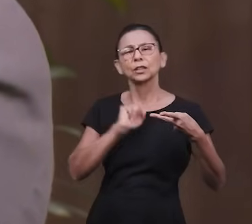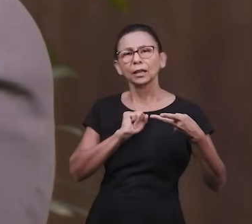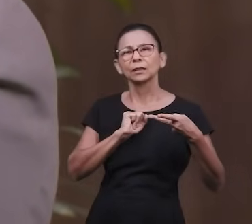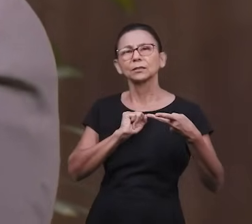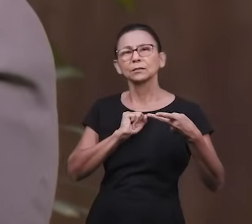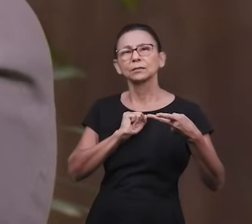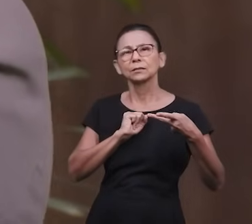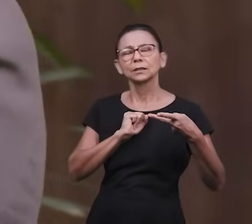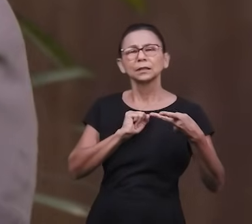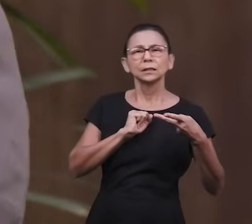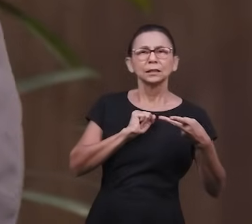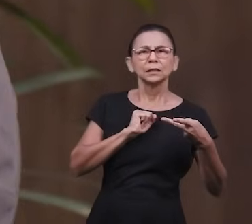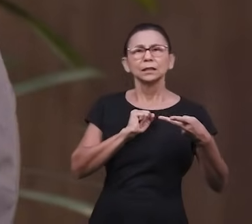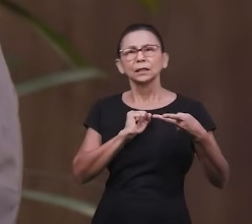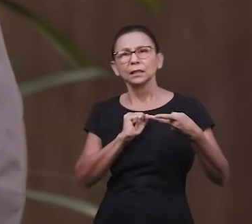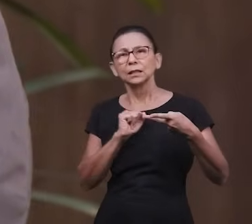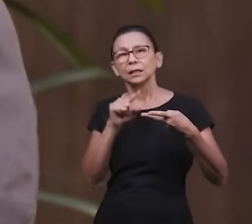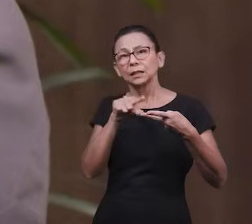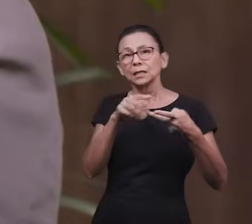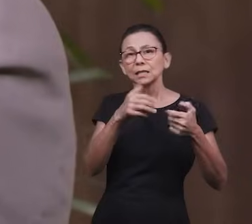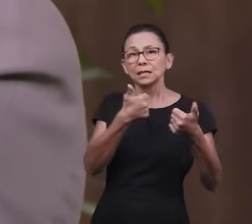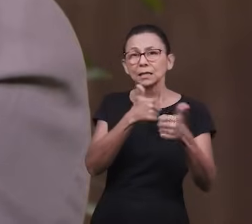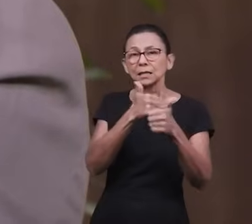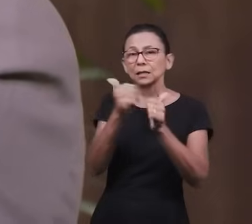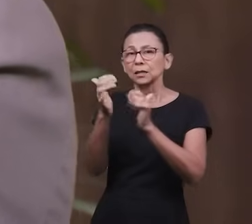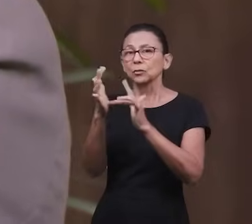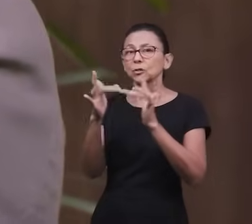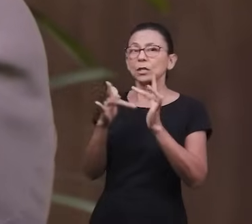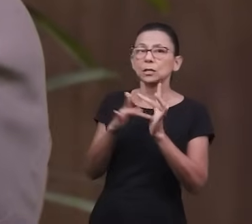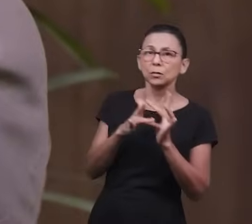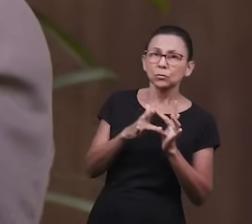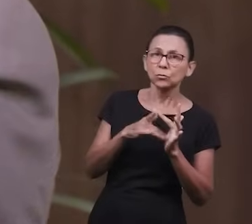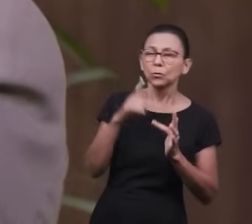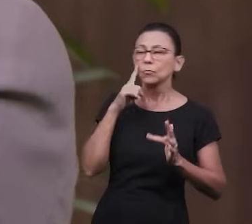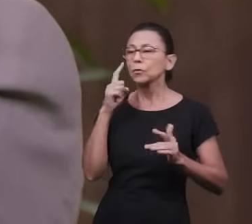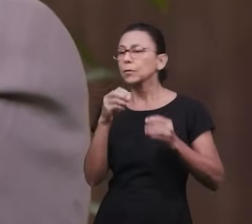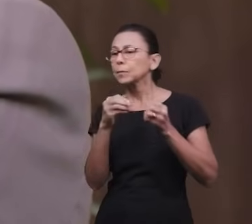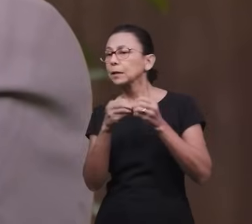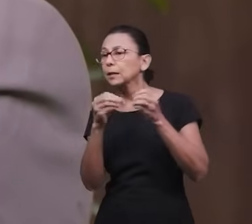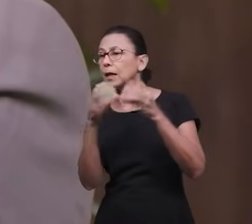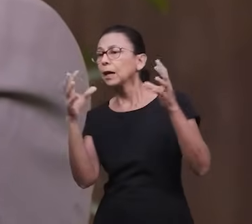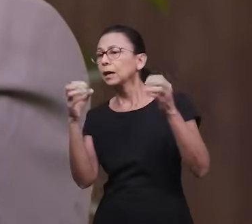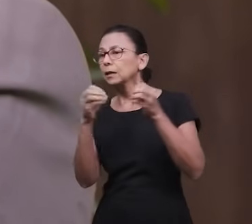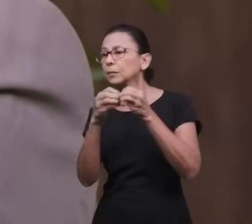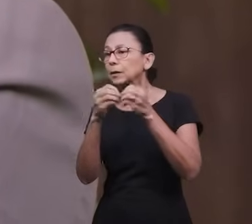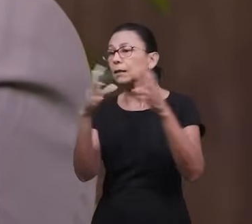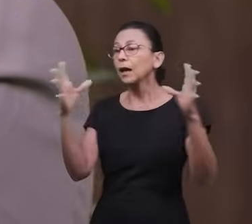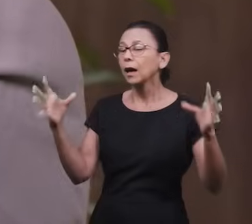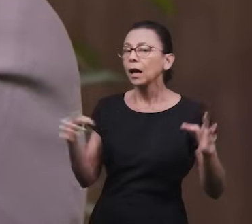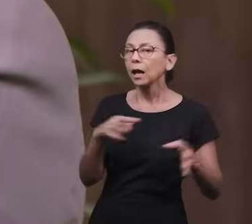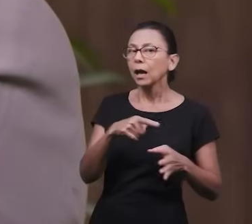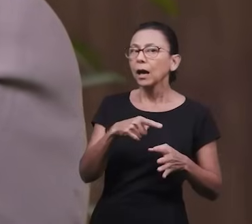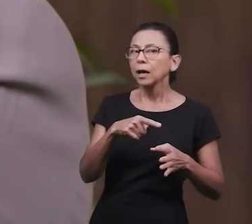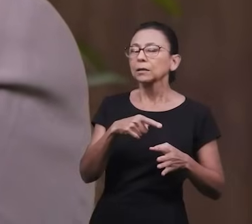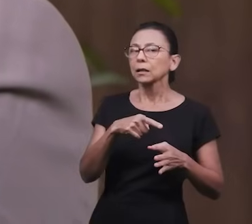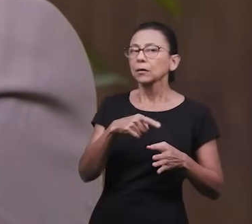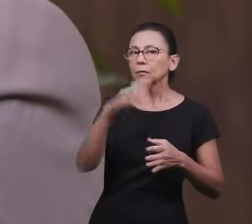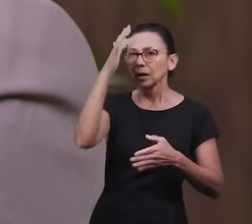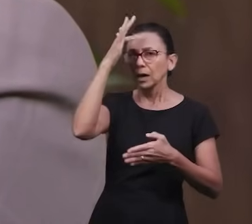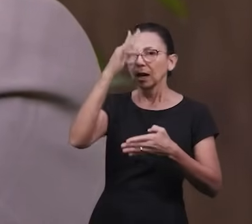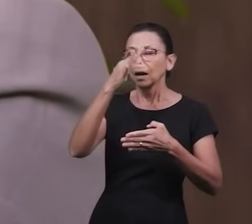Jairo? Jairo foi caminhando com Jesus, foi vendo Jesus operar, inclusive da mulher do fluxo de sangue, a fé dele